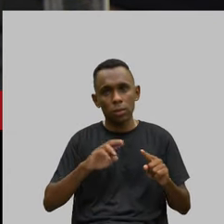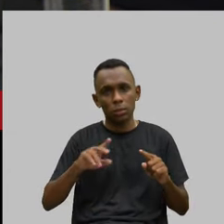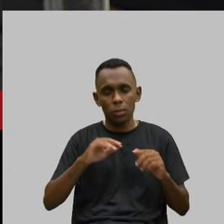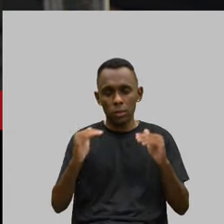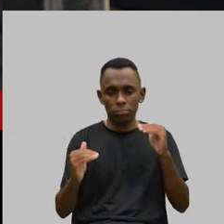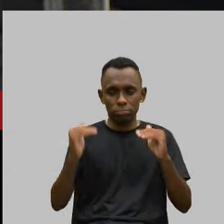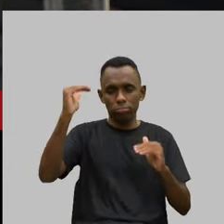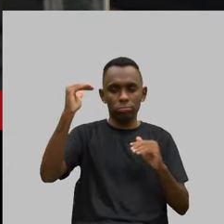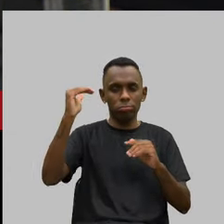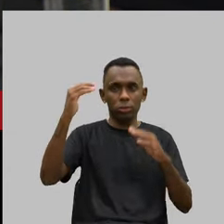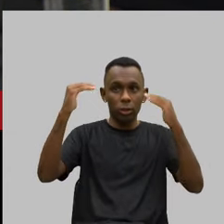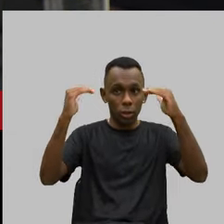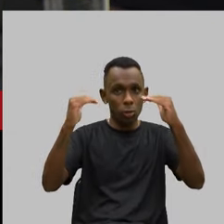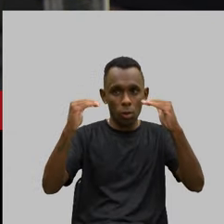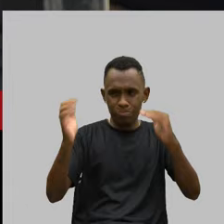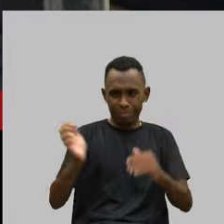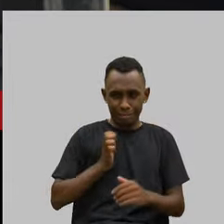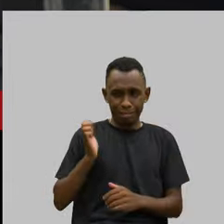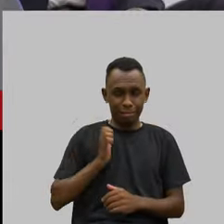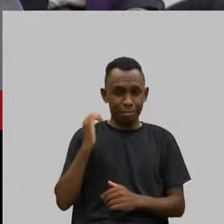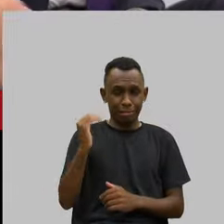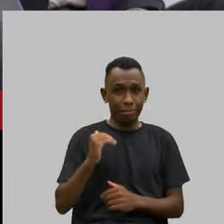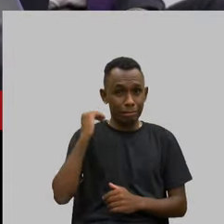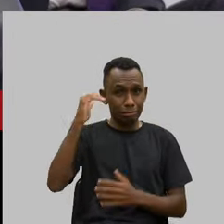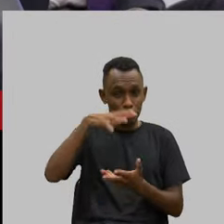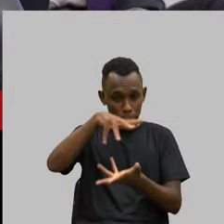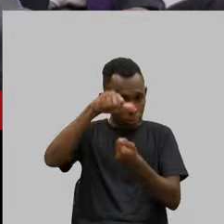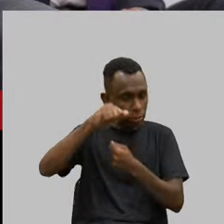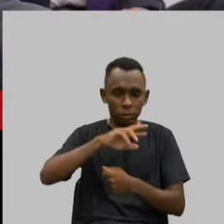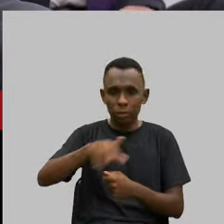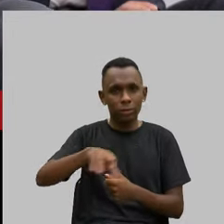com certeza nem Dok